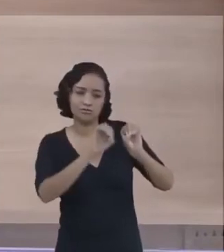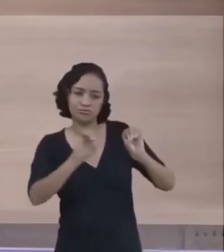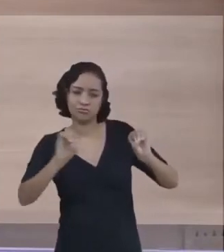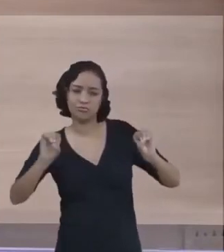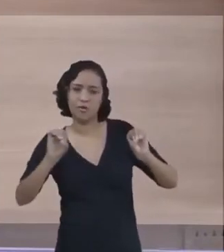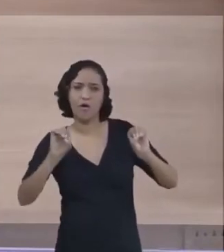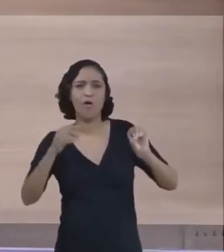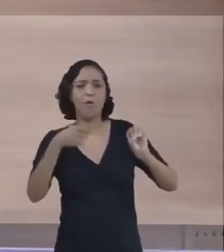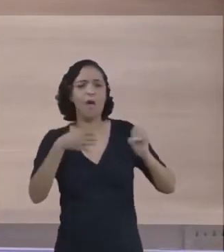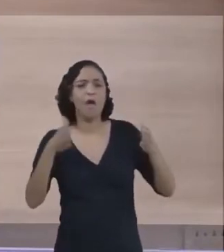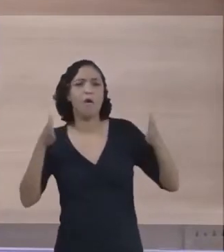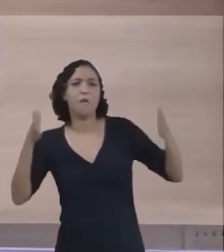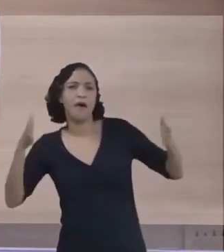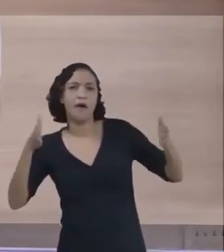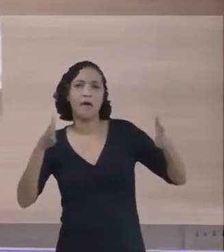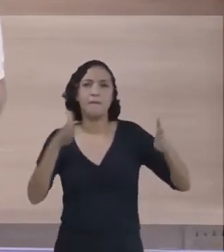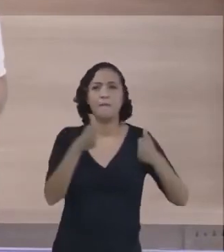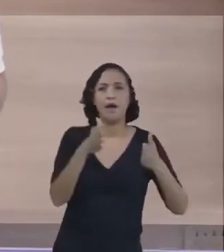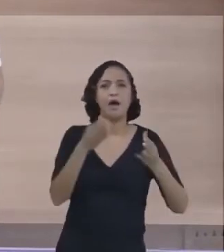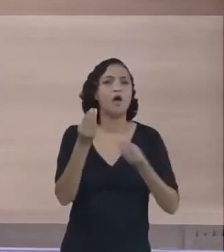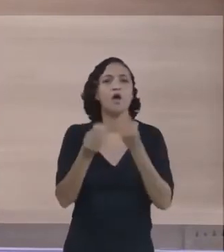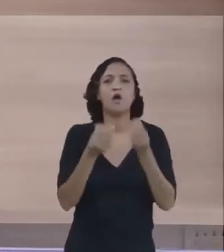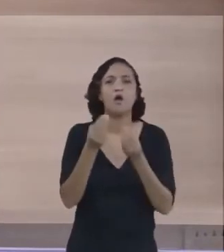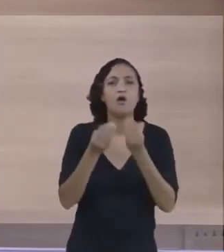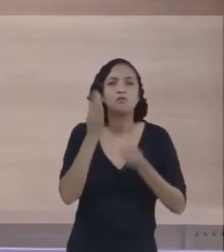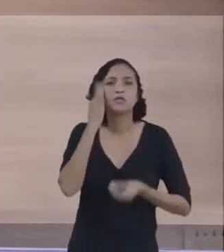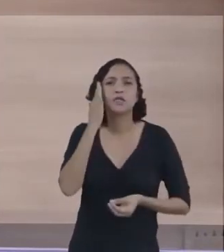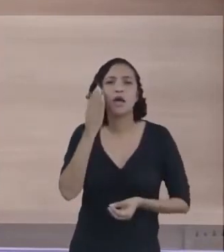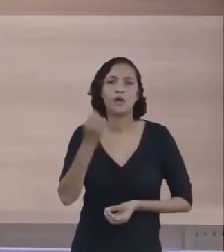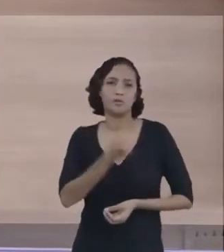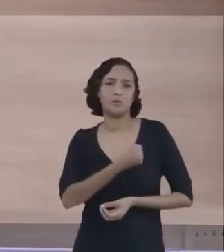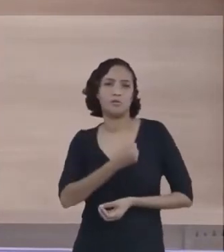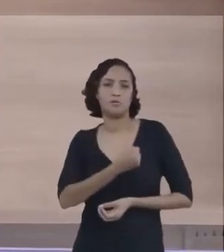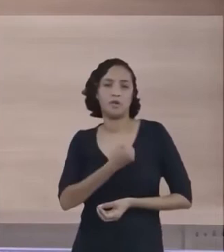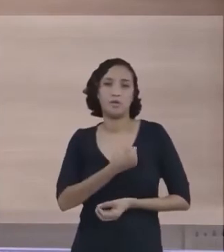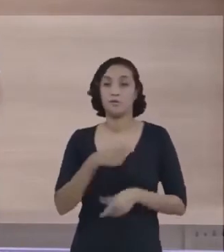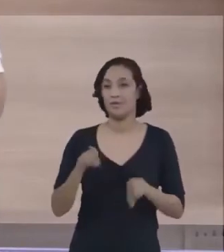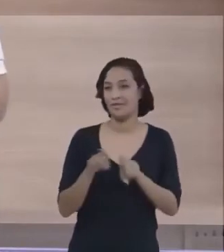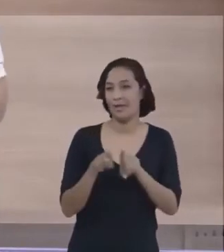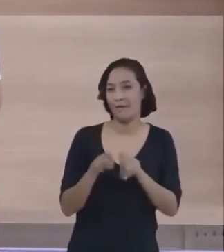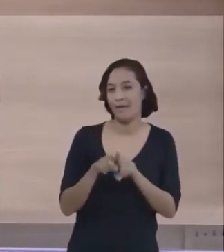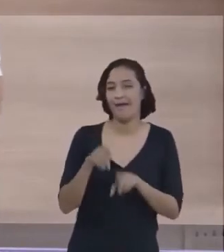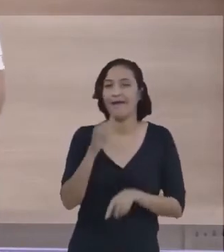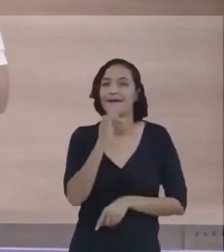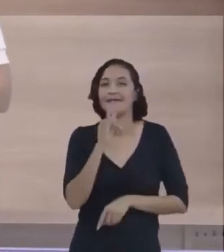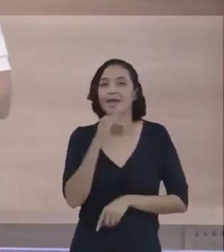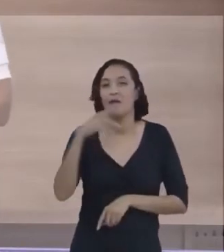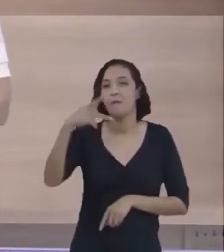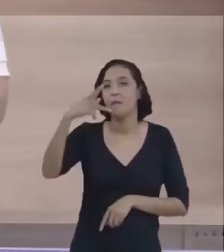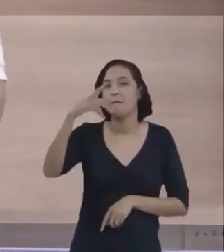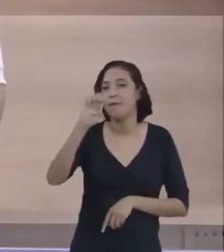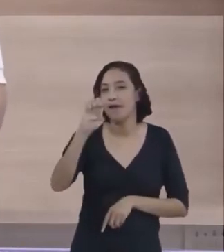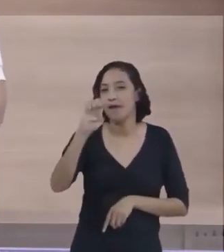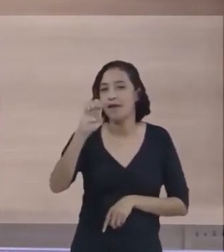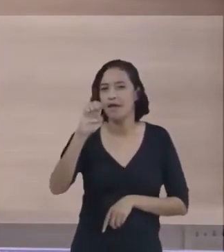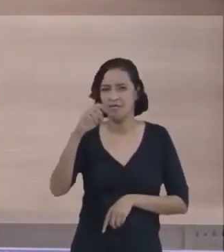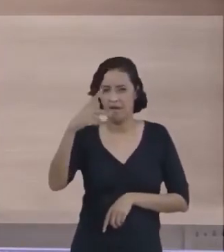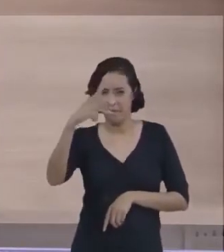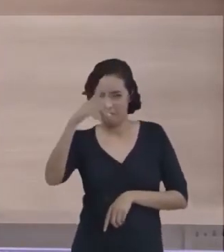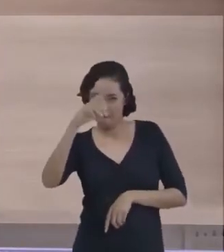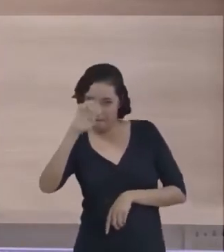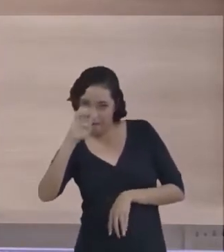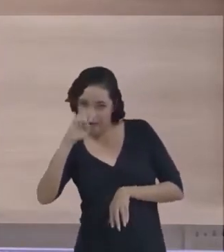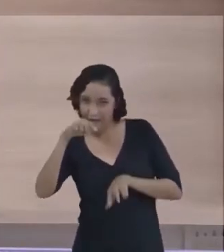crianças. Pé. O pé, quantos pés? Geralmente pés para altura. Ah, está a